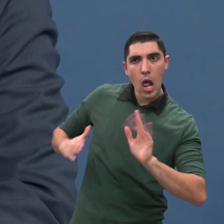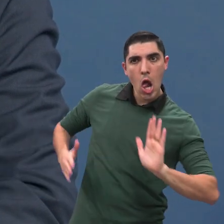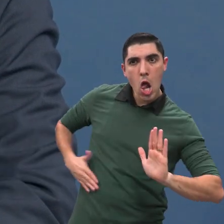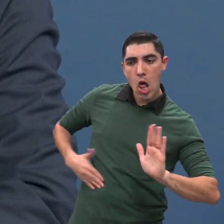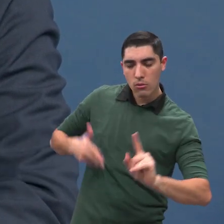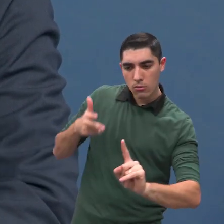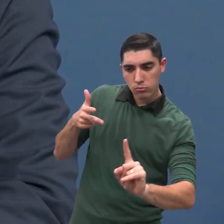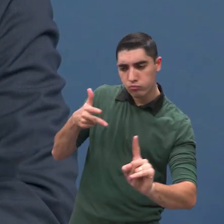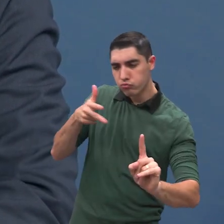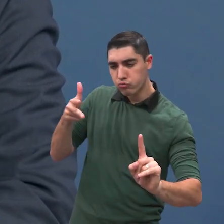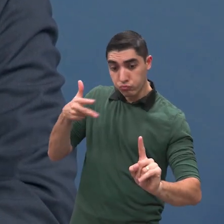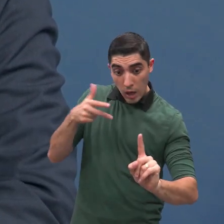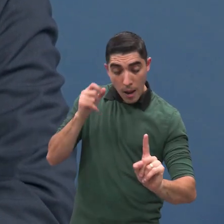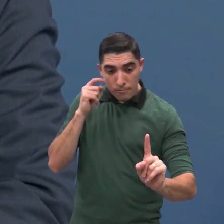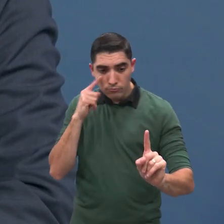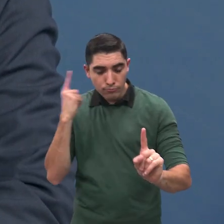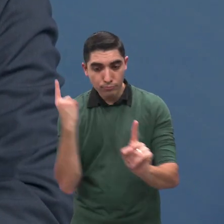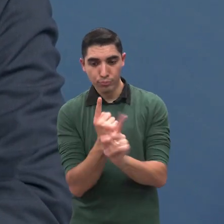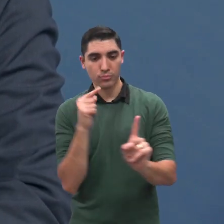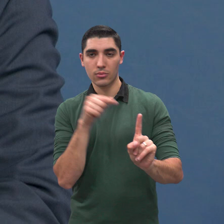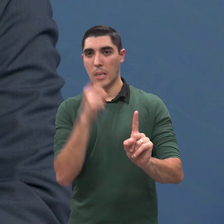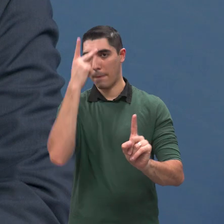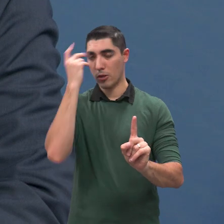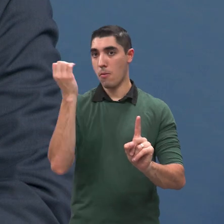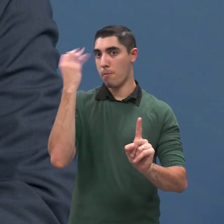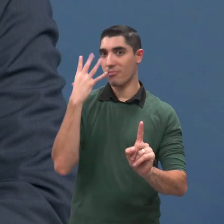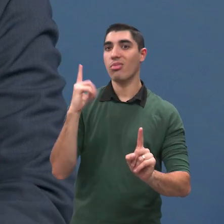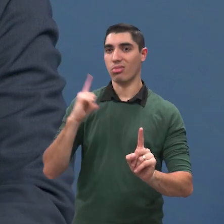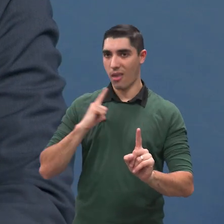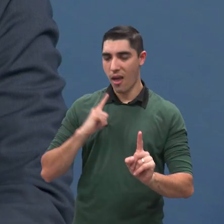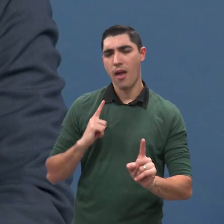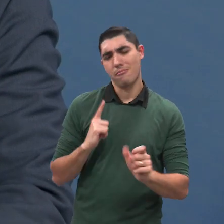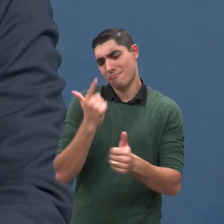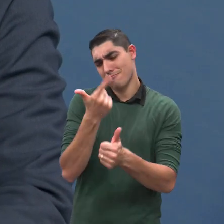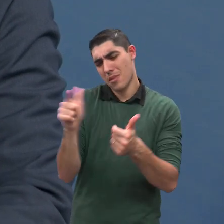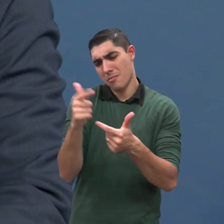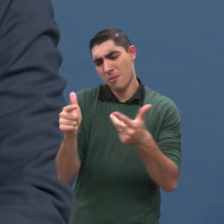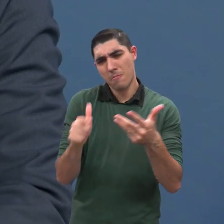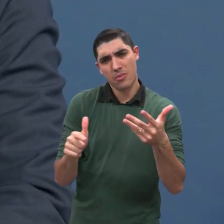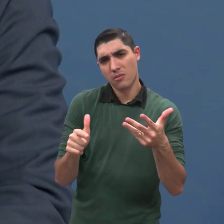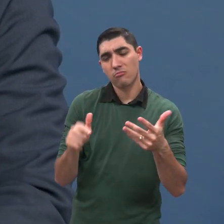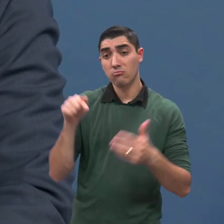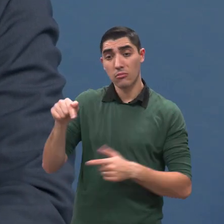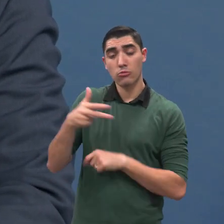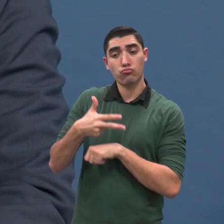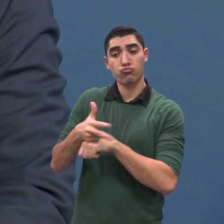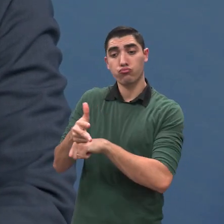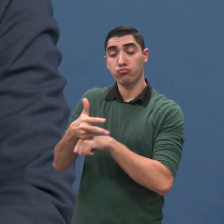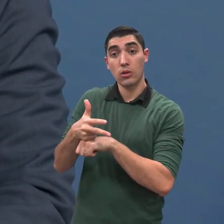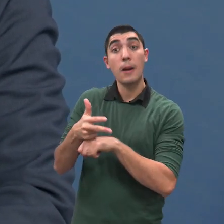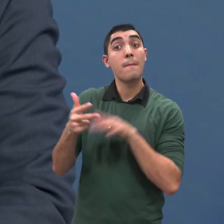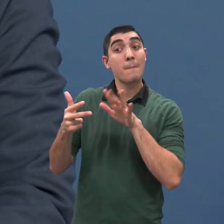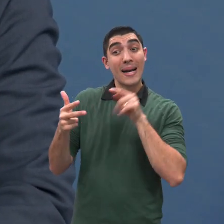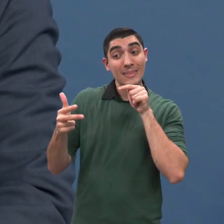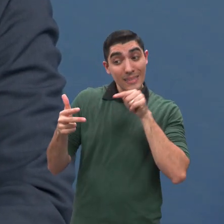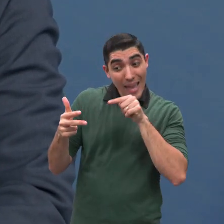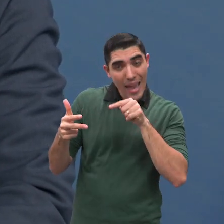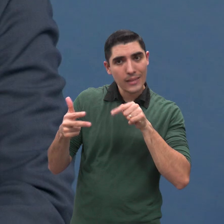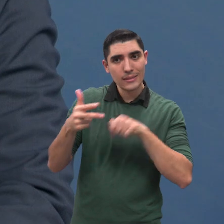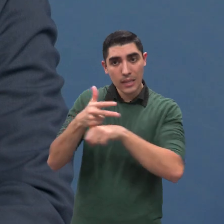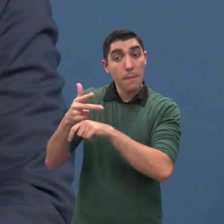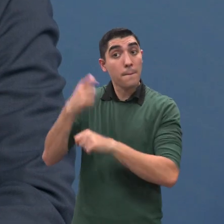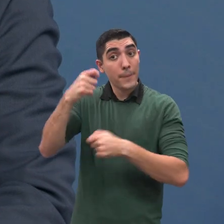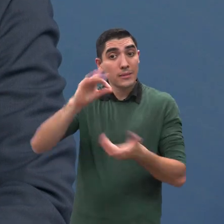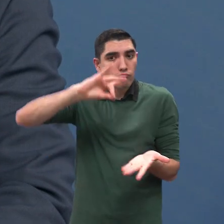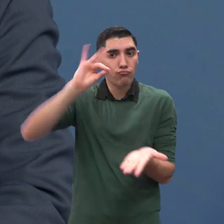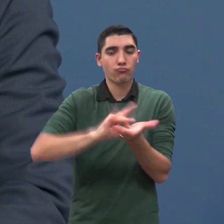ser incorporadas e essa possibilidade, essa informação entrar para a legislação. Né? Quando